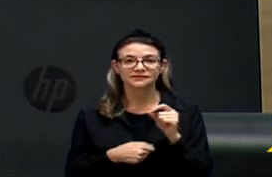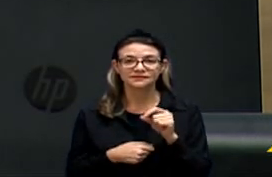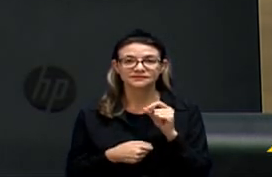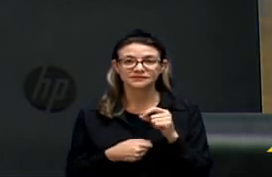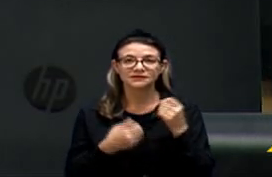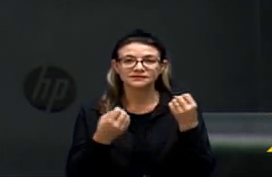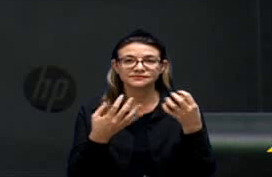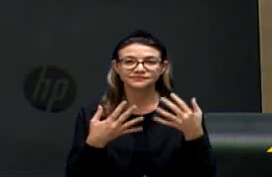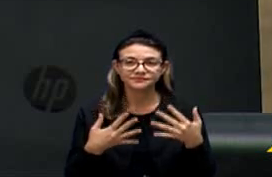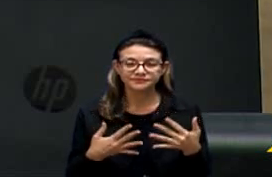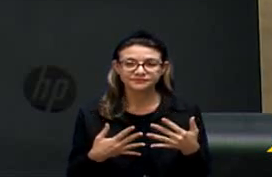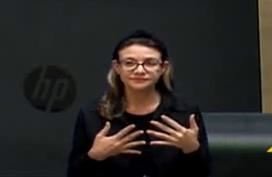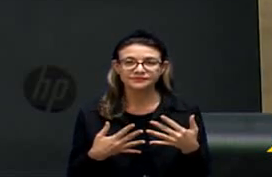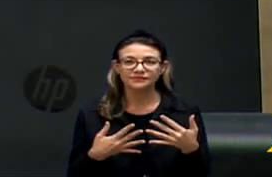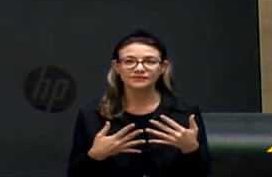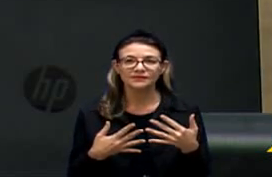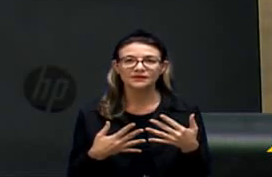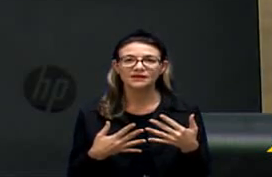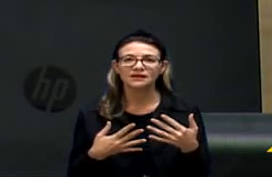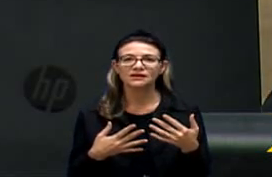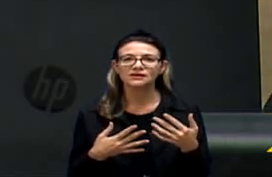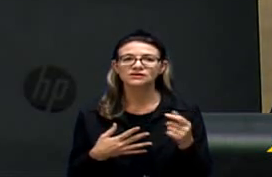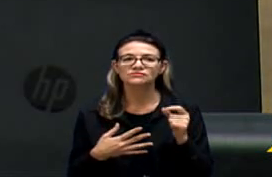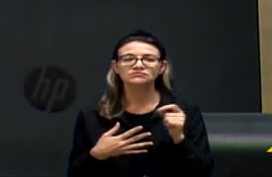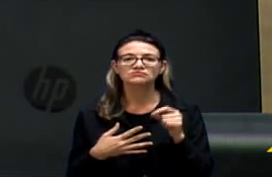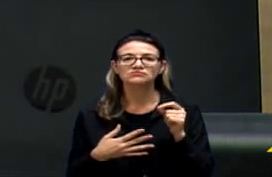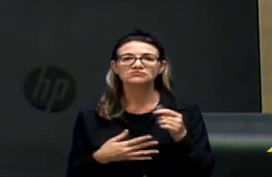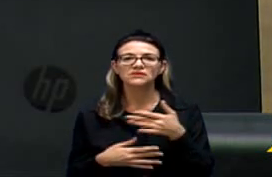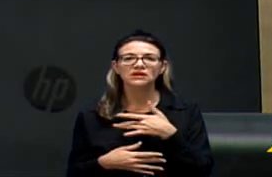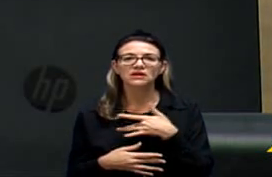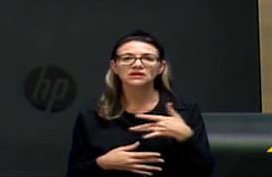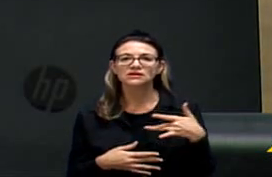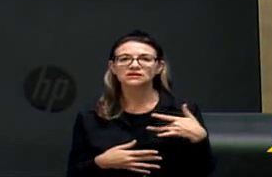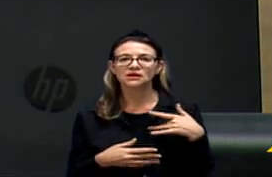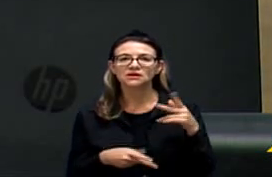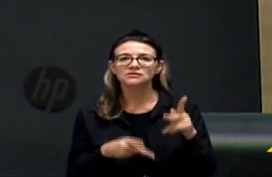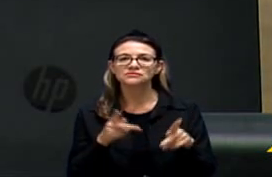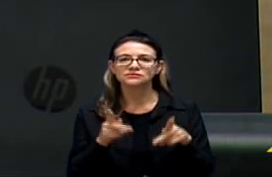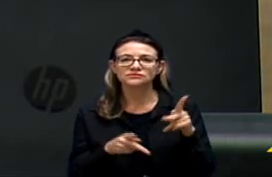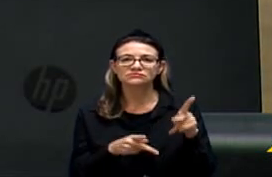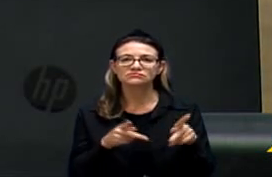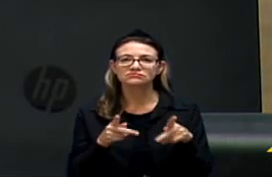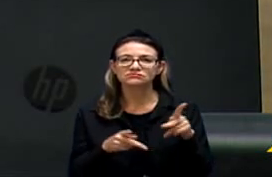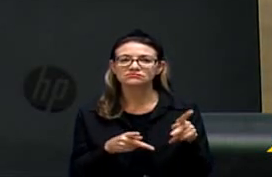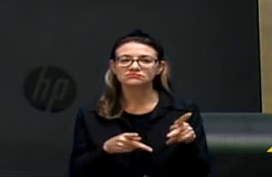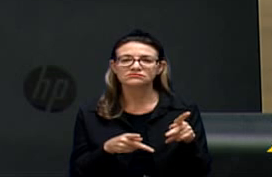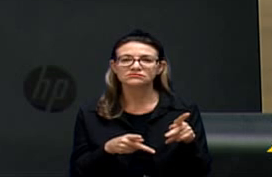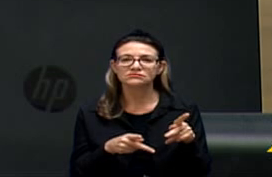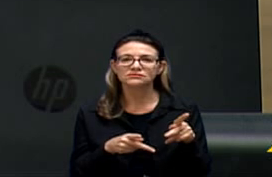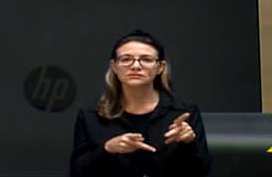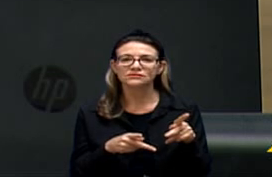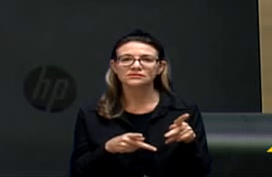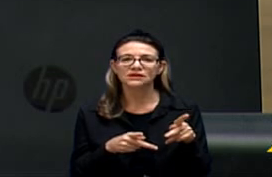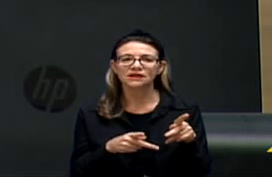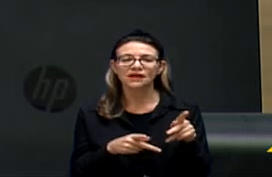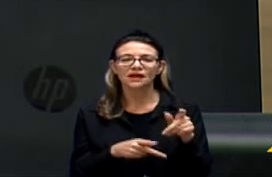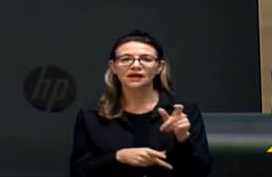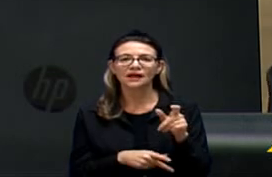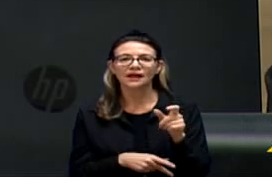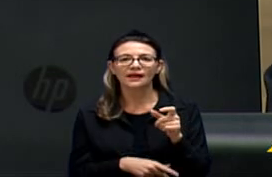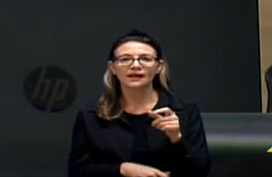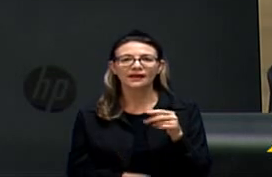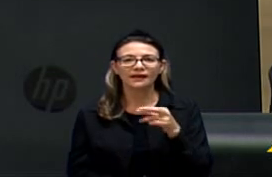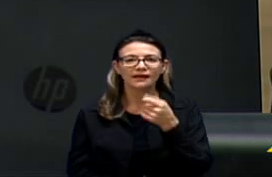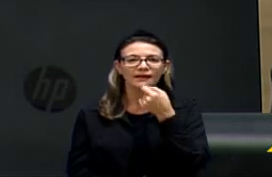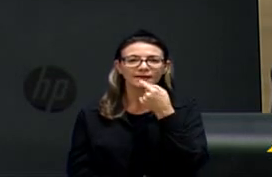razões que supostamente levaram à rede de saúde pública local não ter em estoque a insulina então eu coloco